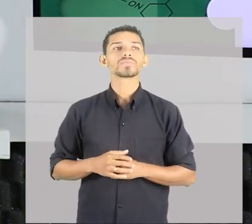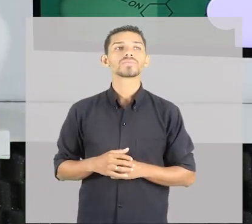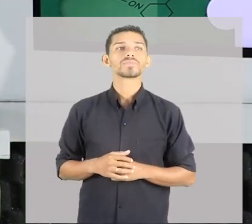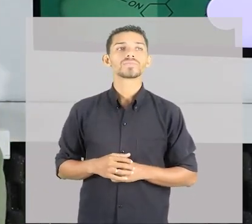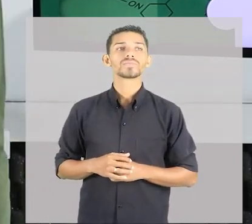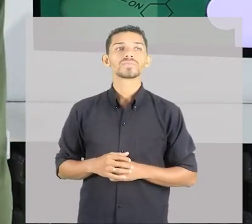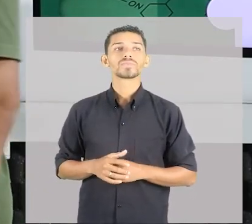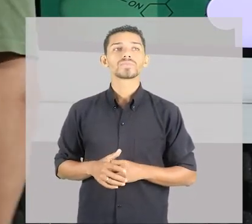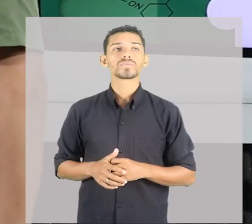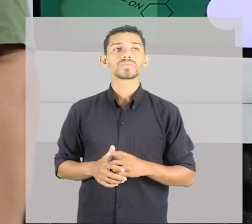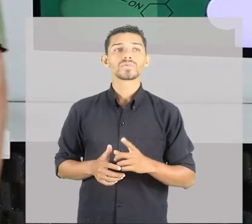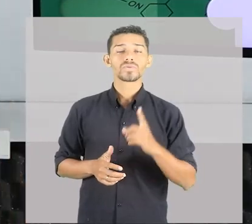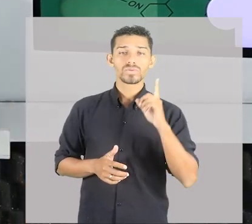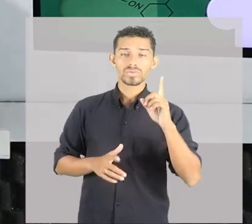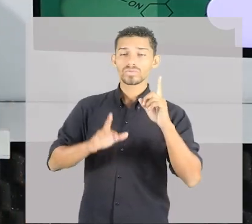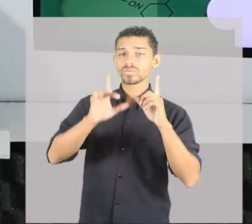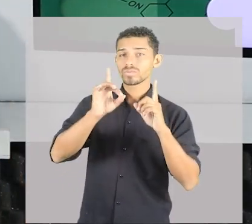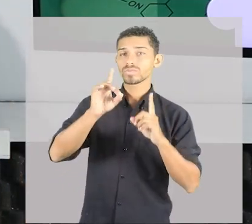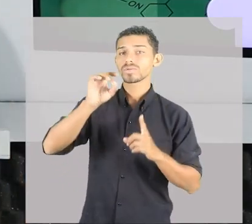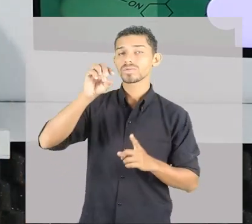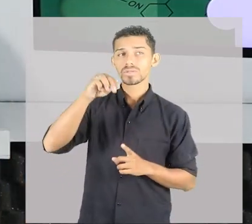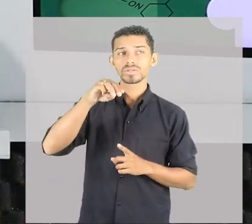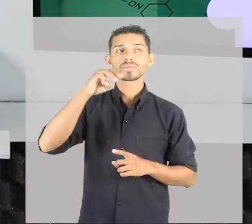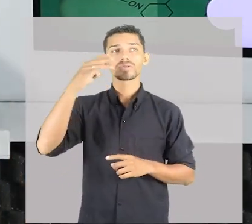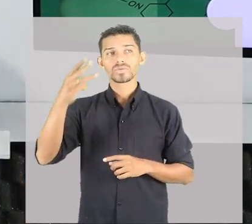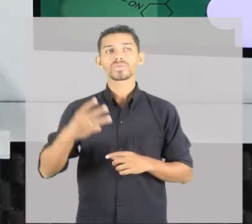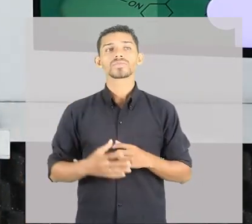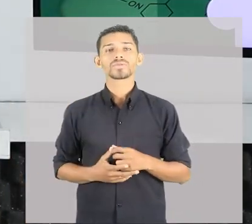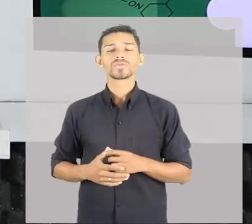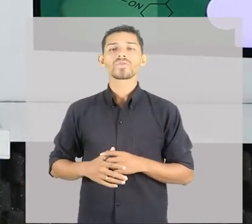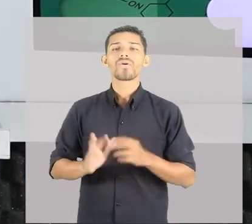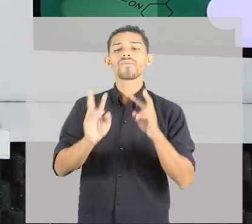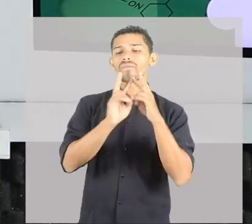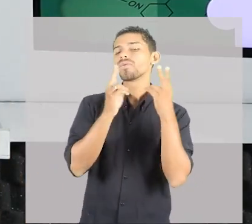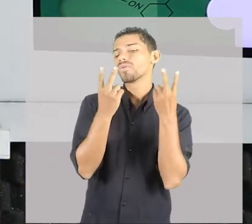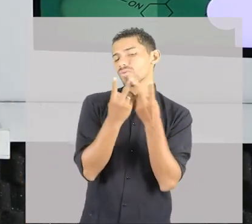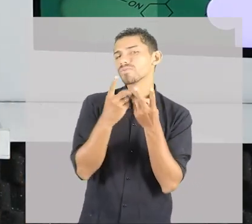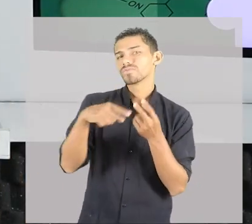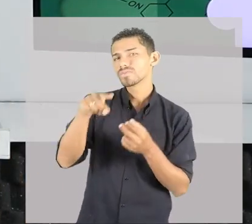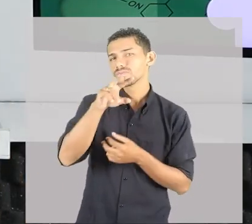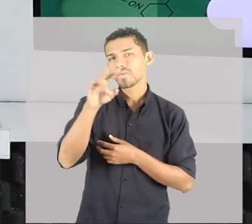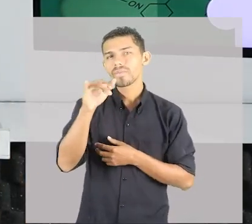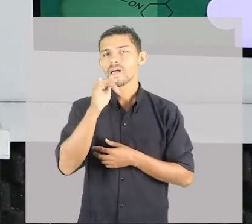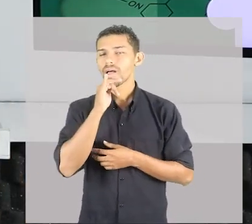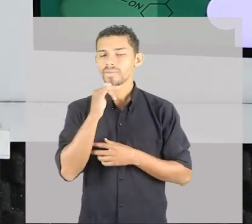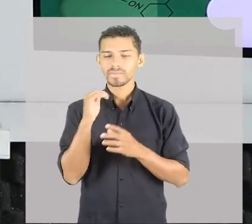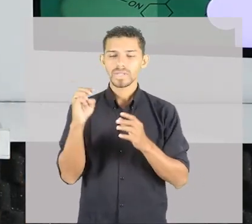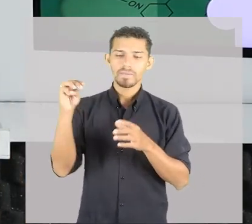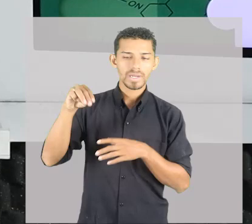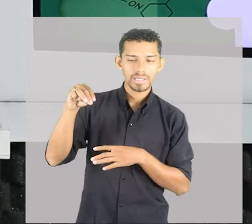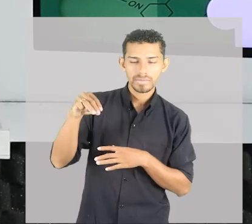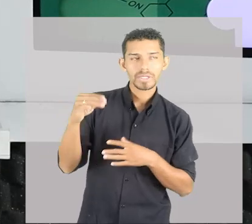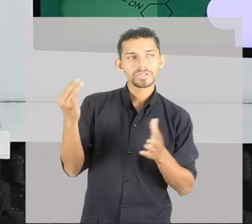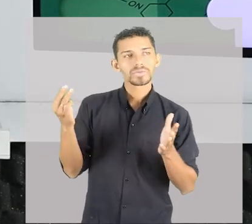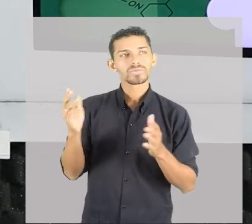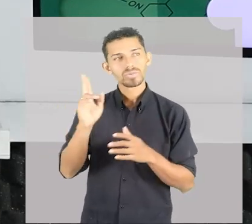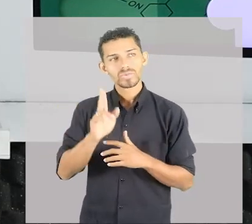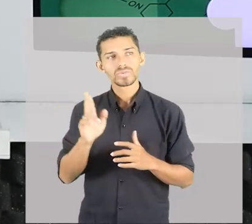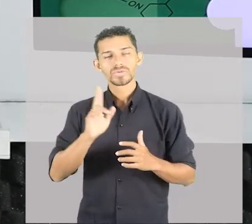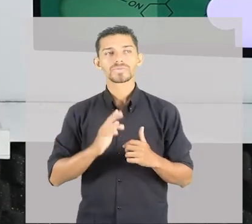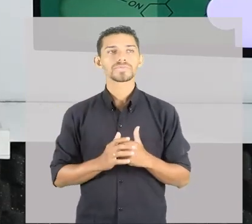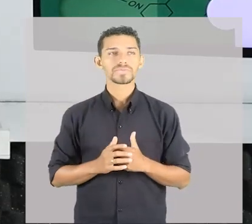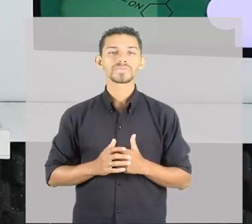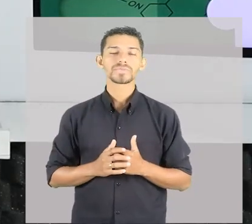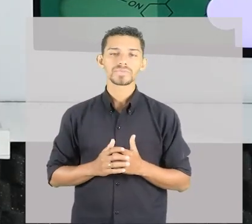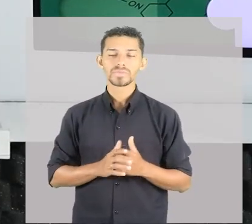dm C Então são as relações aí de volume que você conhece muito aí lá na matemática básica a gente usa demais quando a gente fala